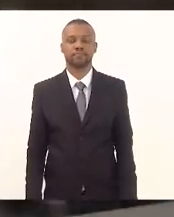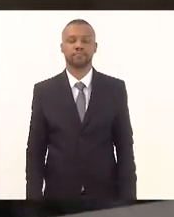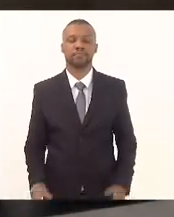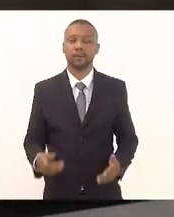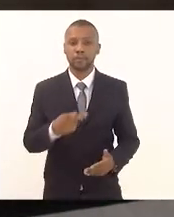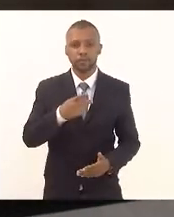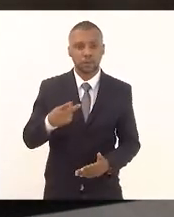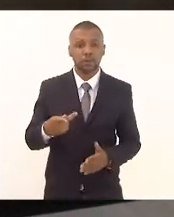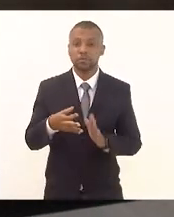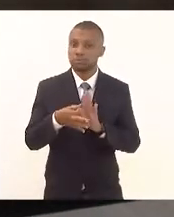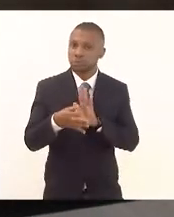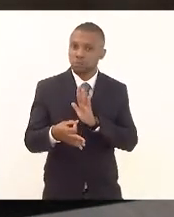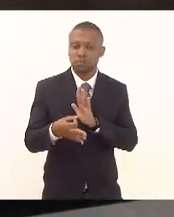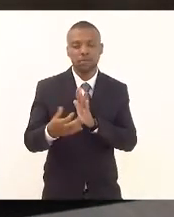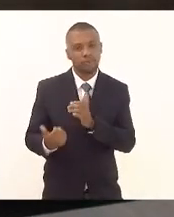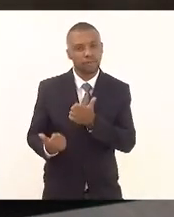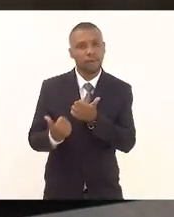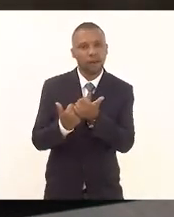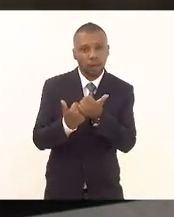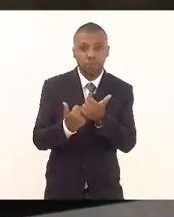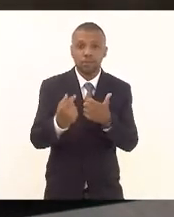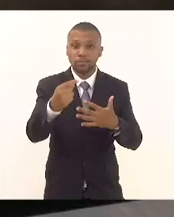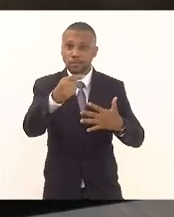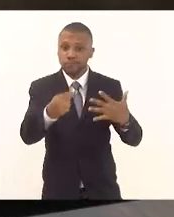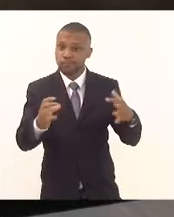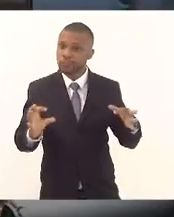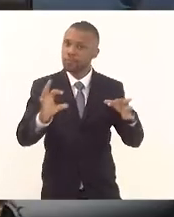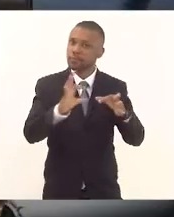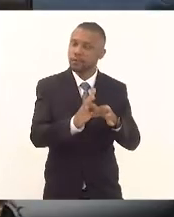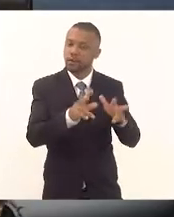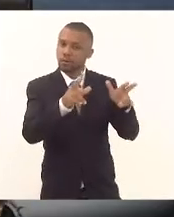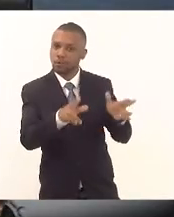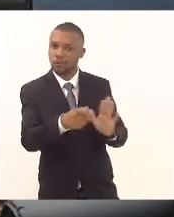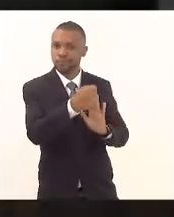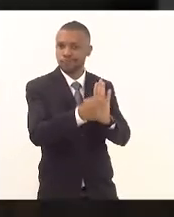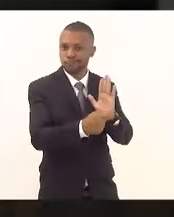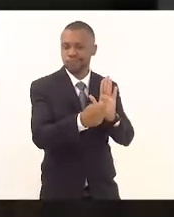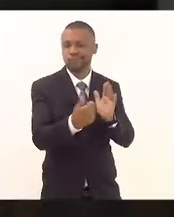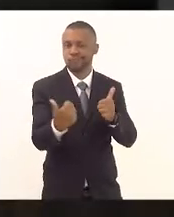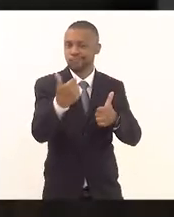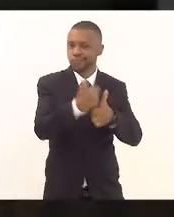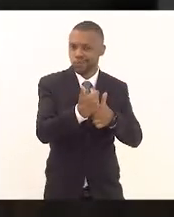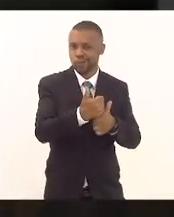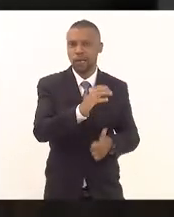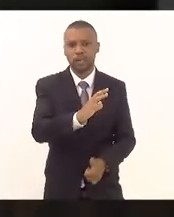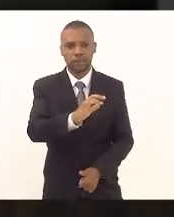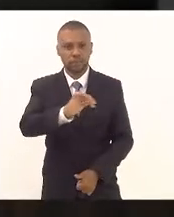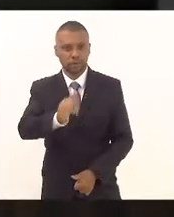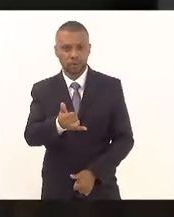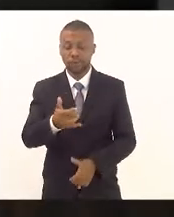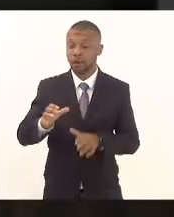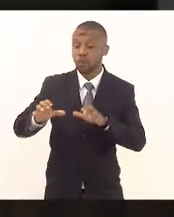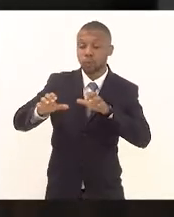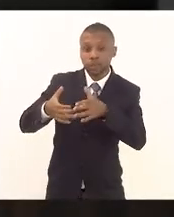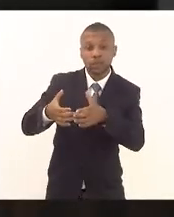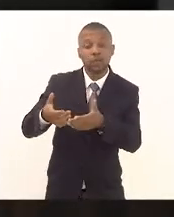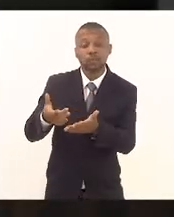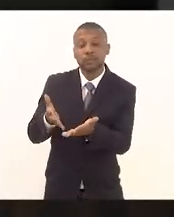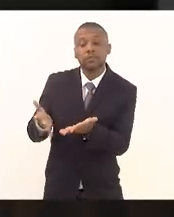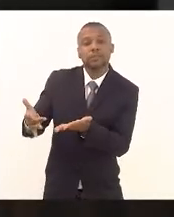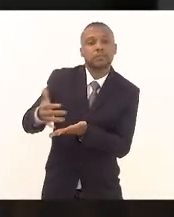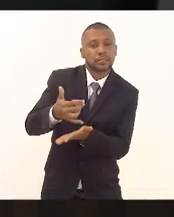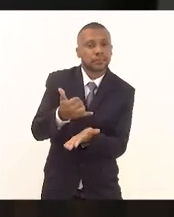Presidente, o parecer é favorável nos termos do substitutivo da CCJ. Pela Comissão de Tributação, deputado Luiz Paulo.